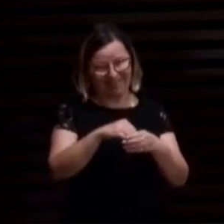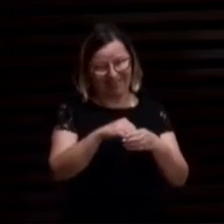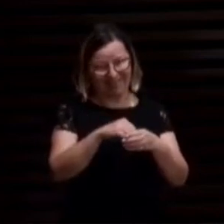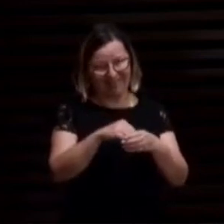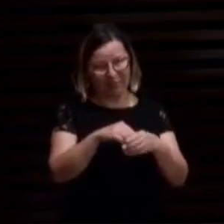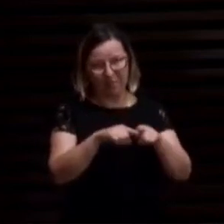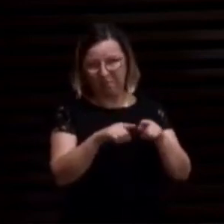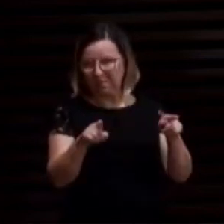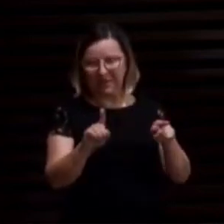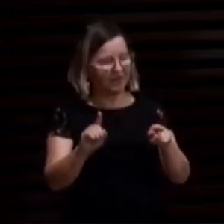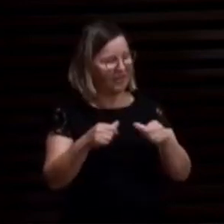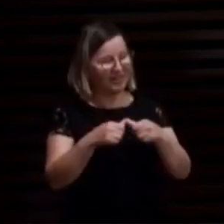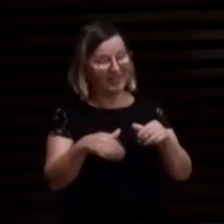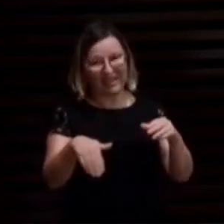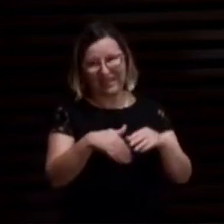mas não está em Cristo.